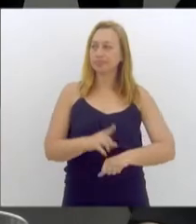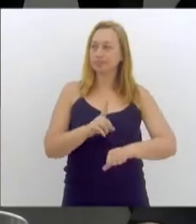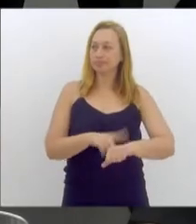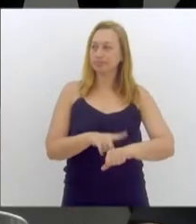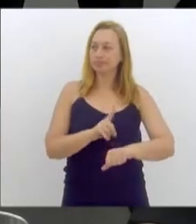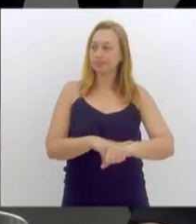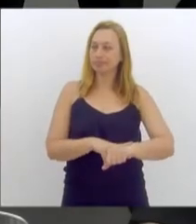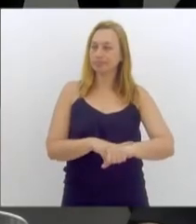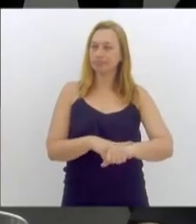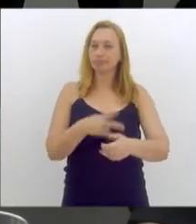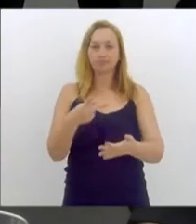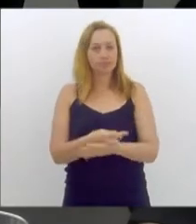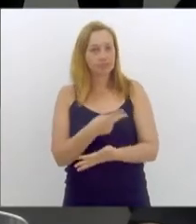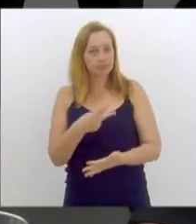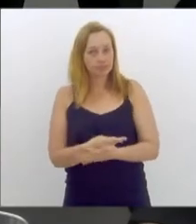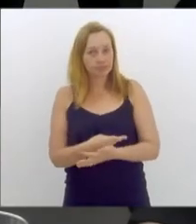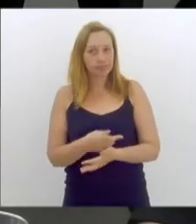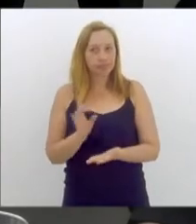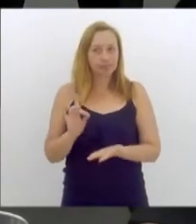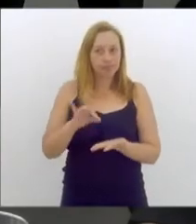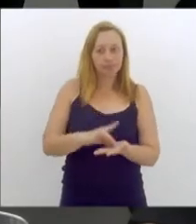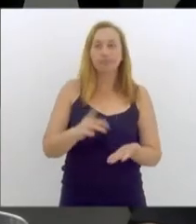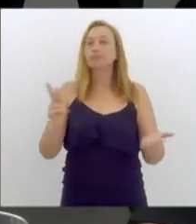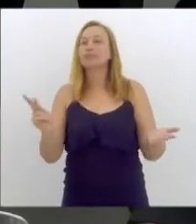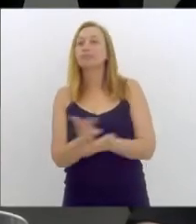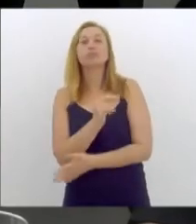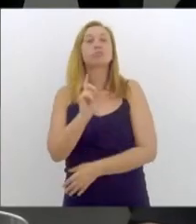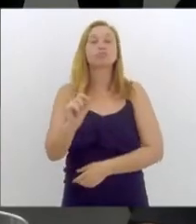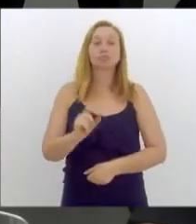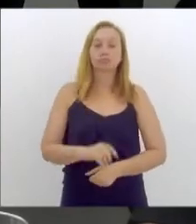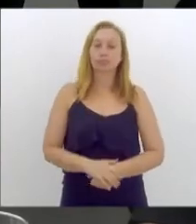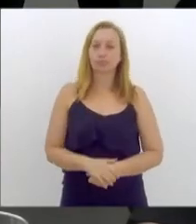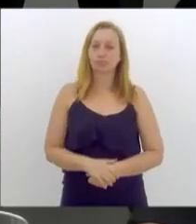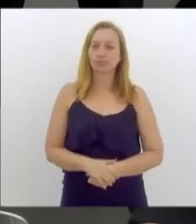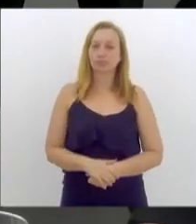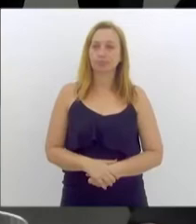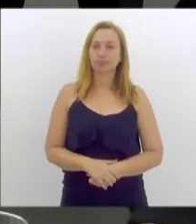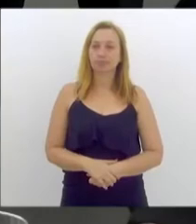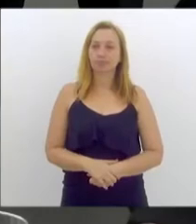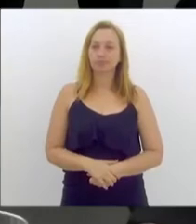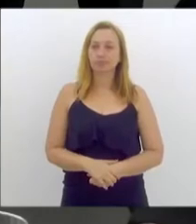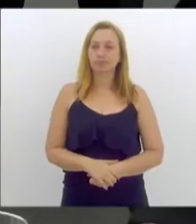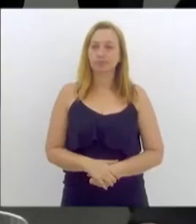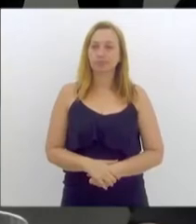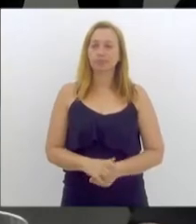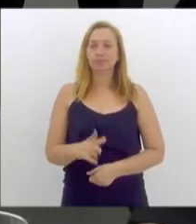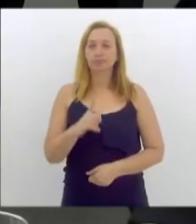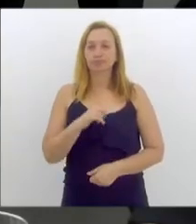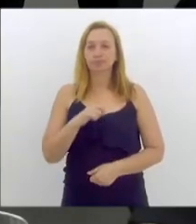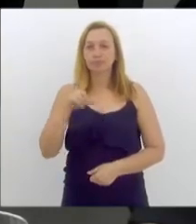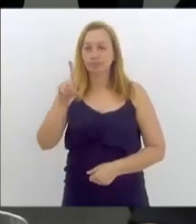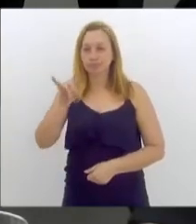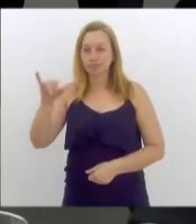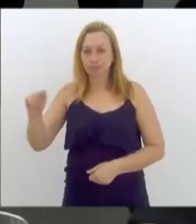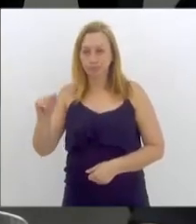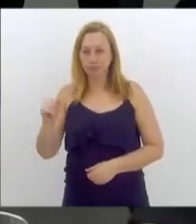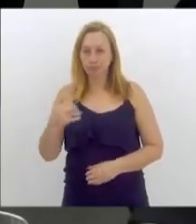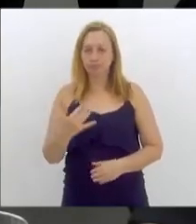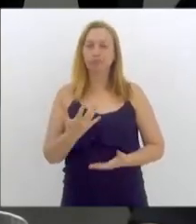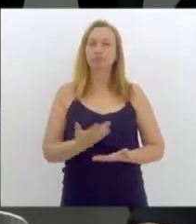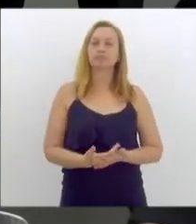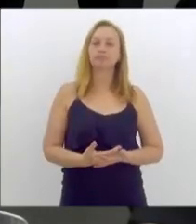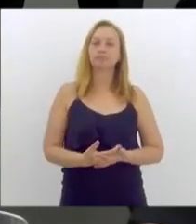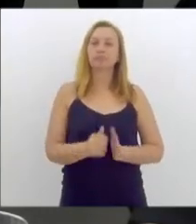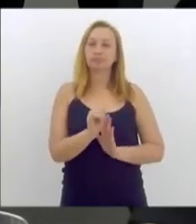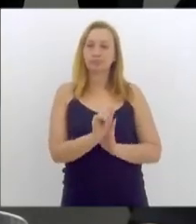ele está incorreto na realidade o que aconteceu é que nós tínhamos data para publicar o relatório fiscal